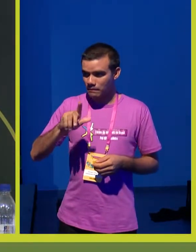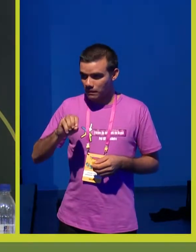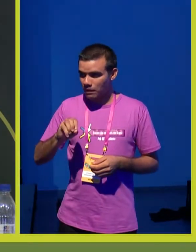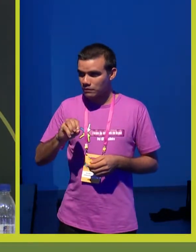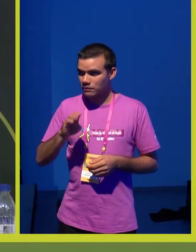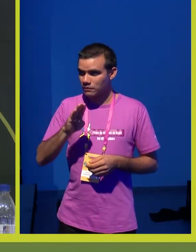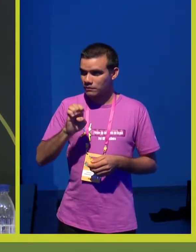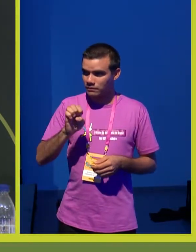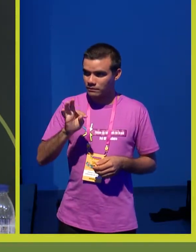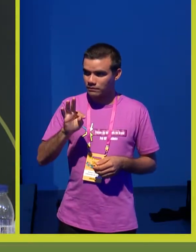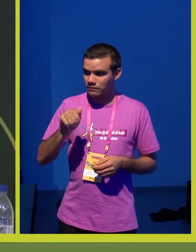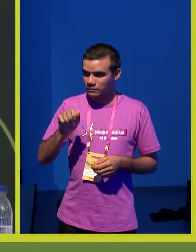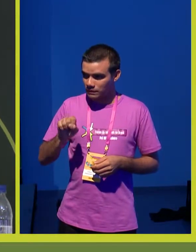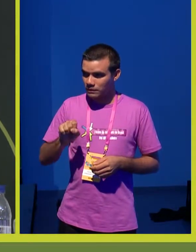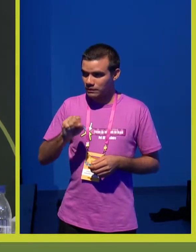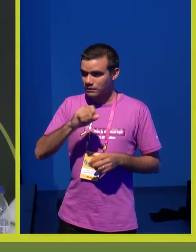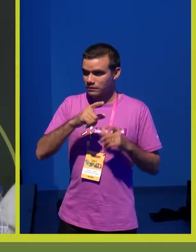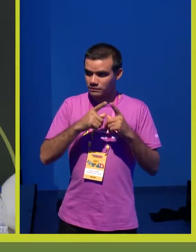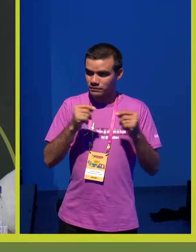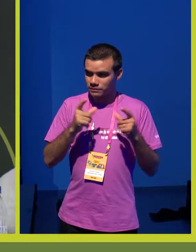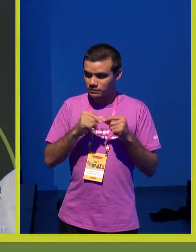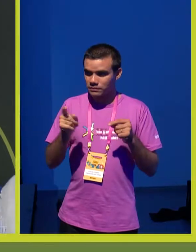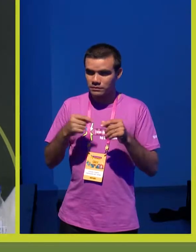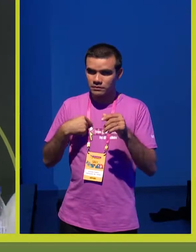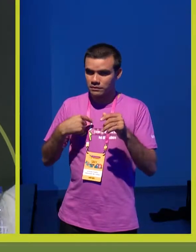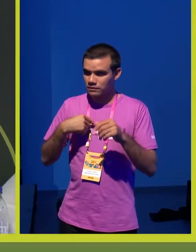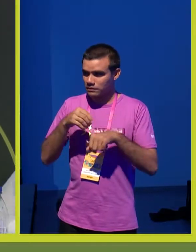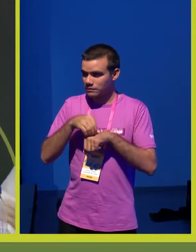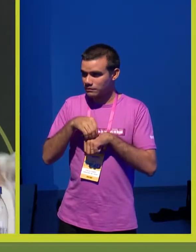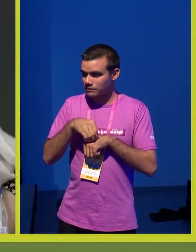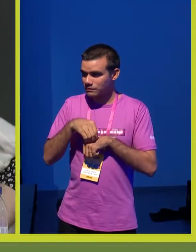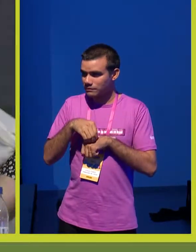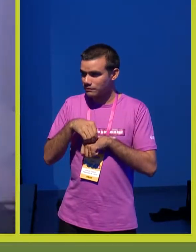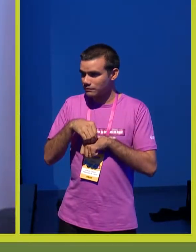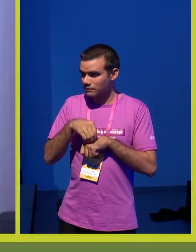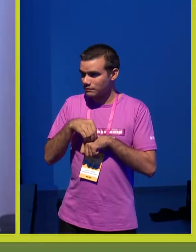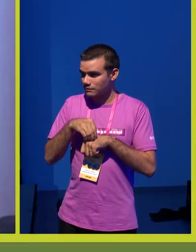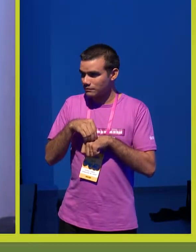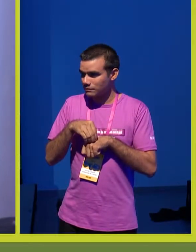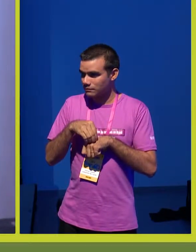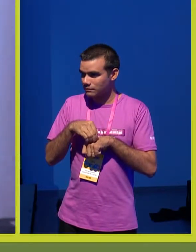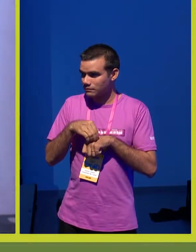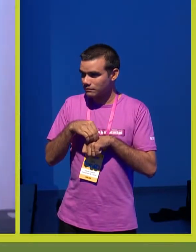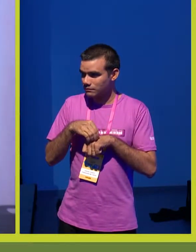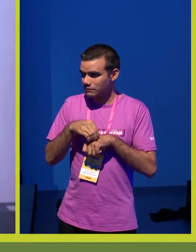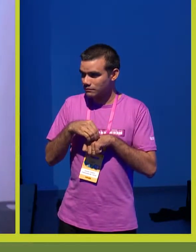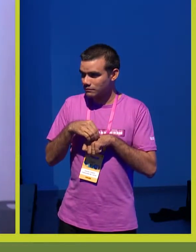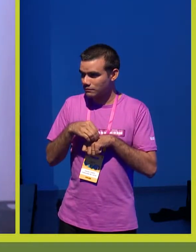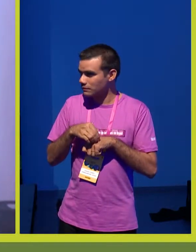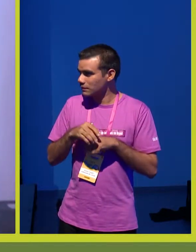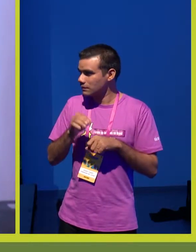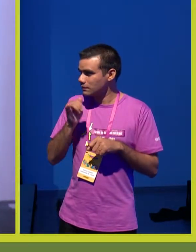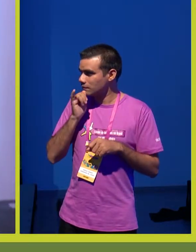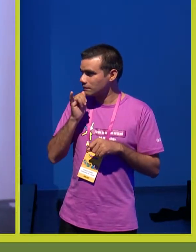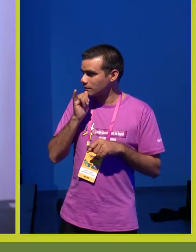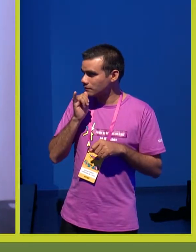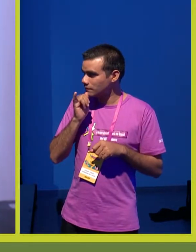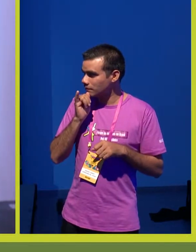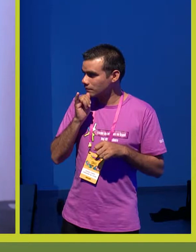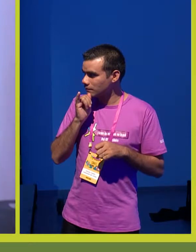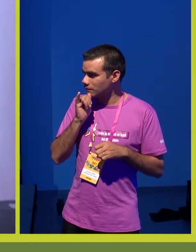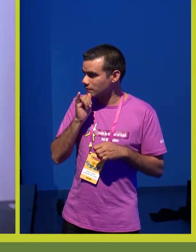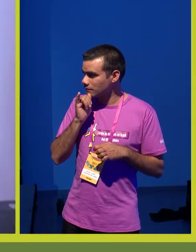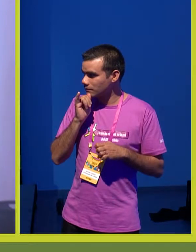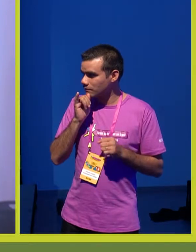Beta de Brasília eu queria só fazer uma breve provocação para aquele nem é provocação é só mais um exemplo né no